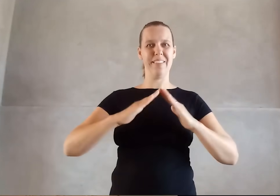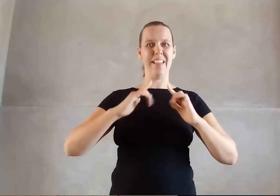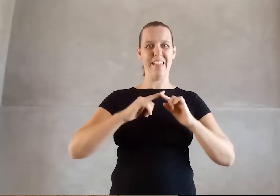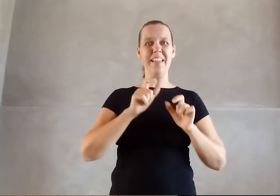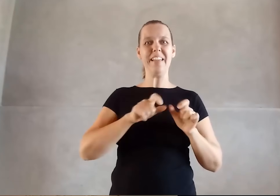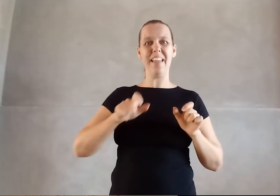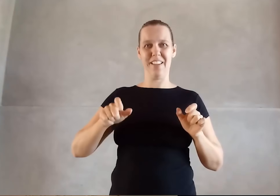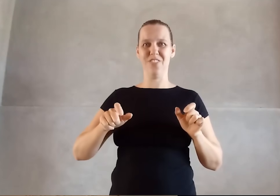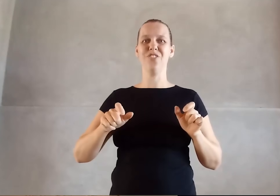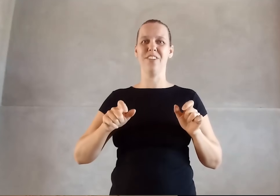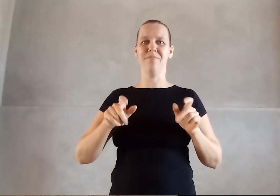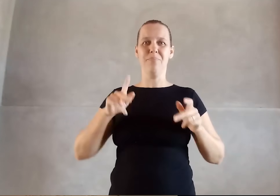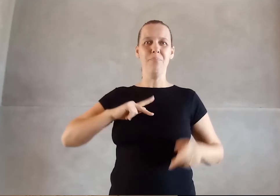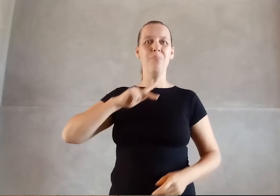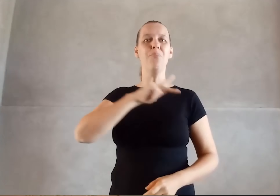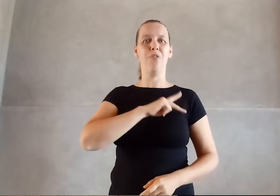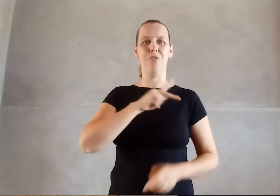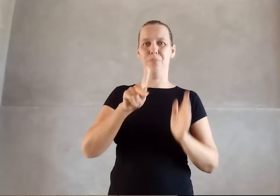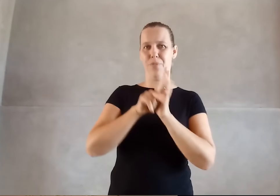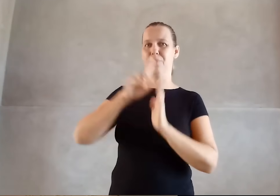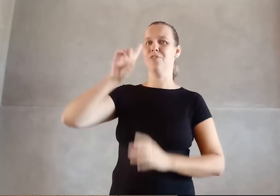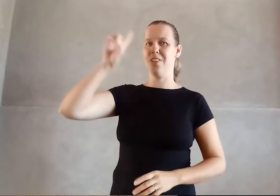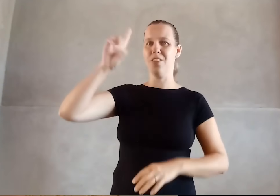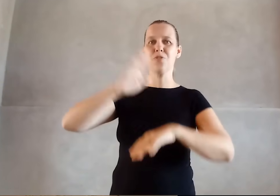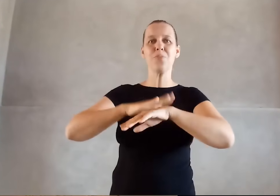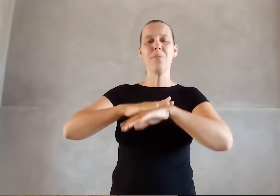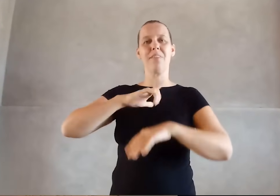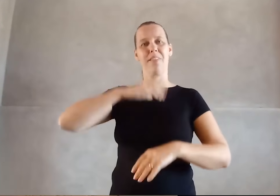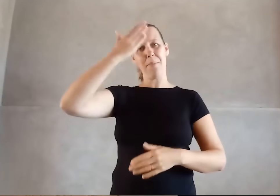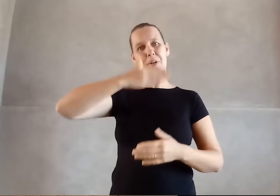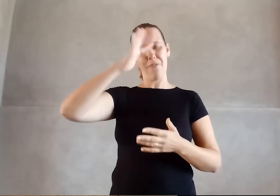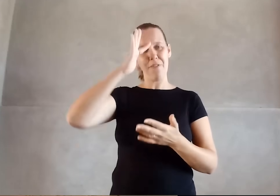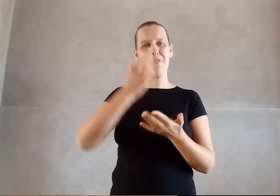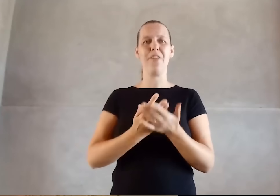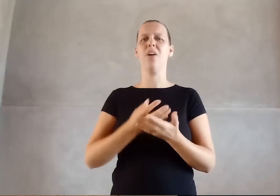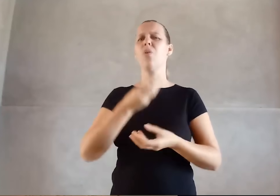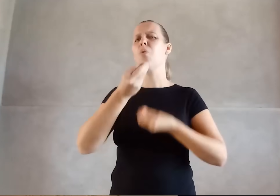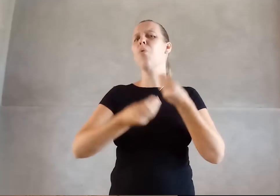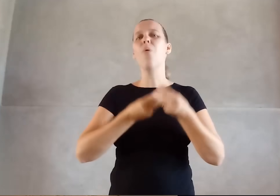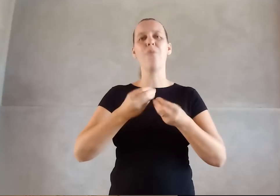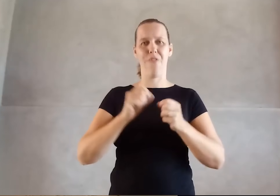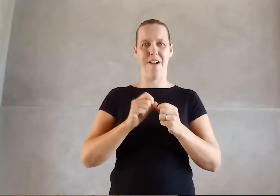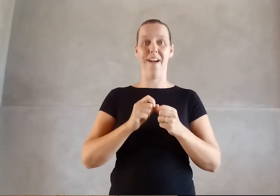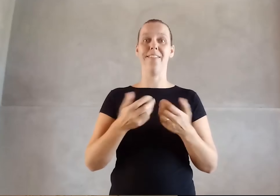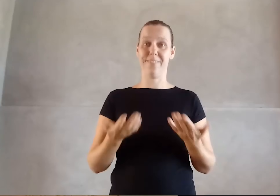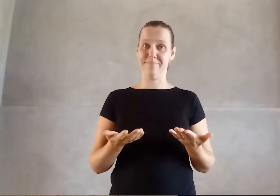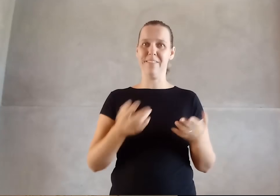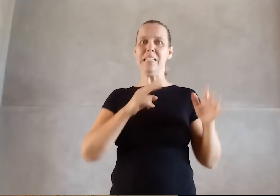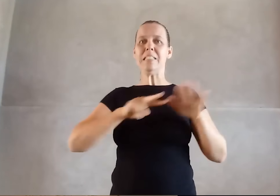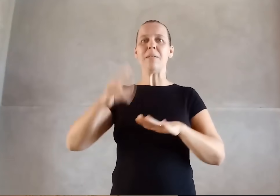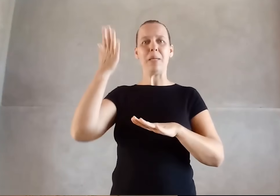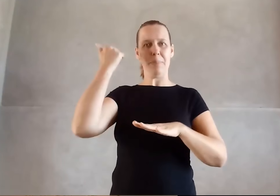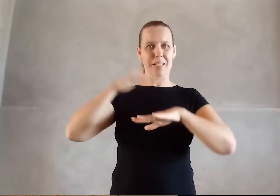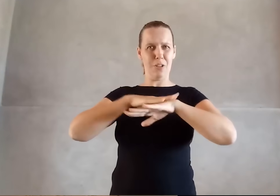aqui está muito preocupado enquanto a postura da igreja, do povo de Deus, quando estão diante